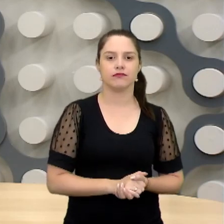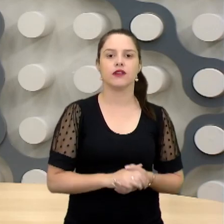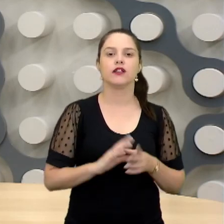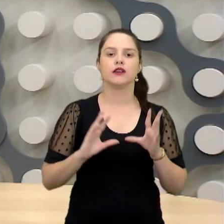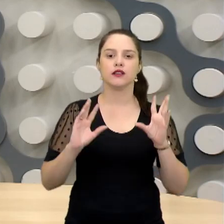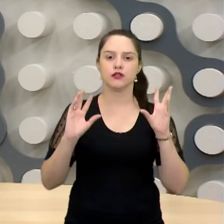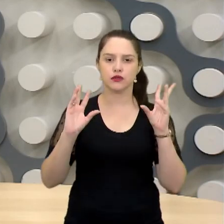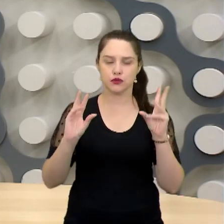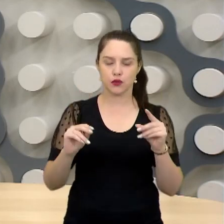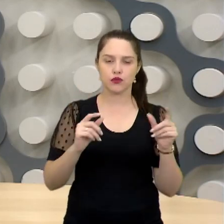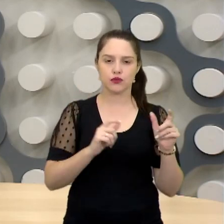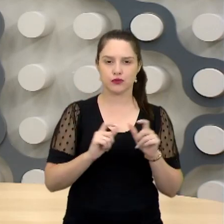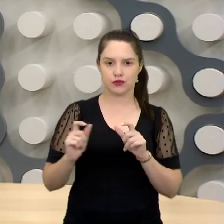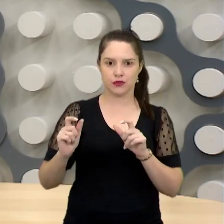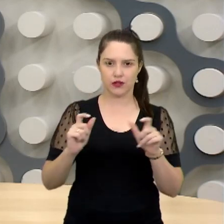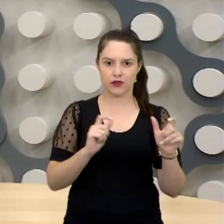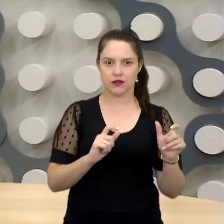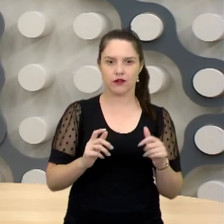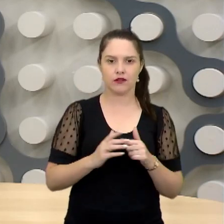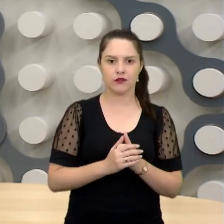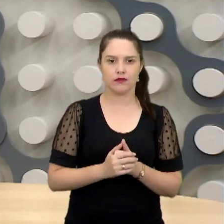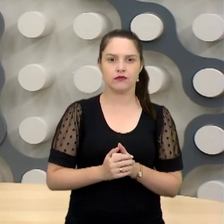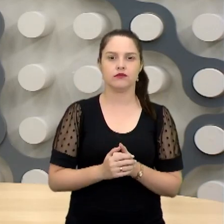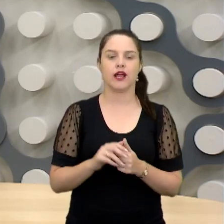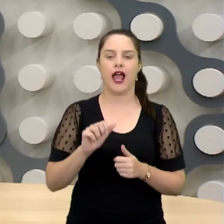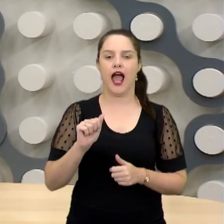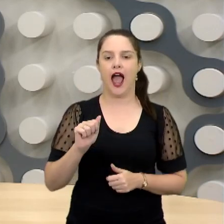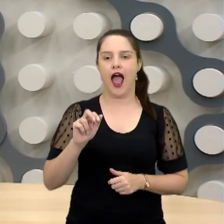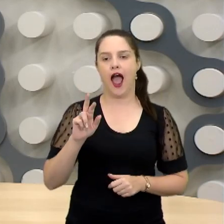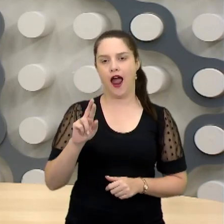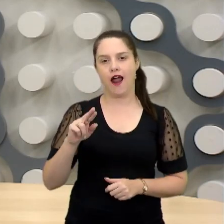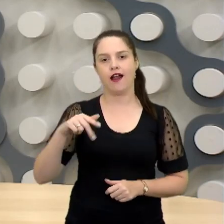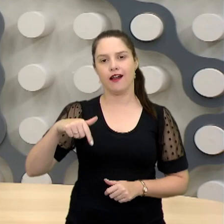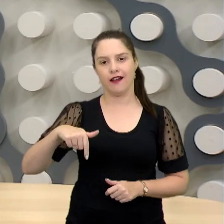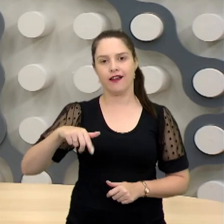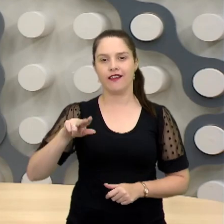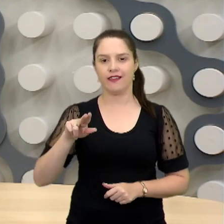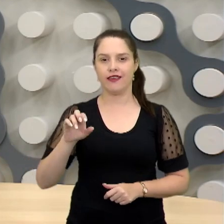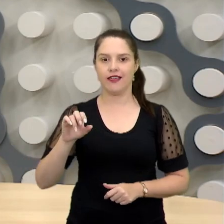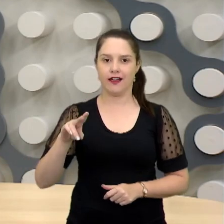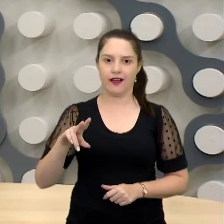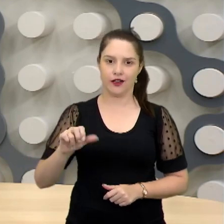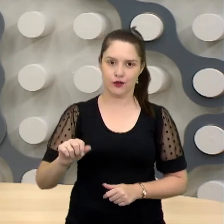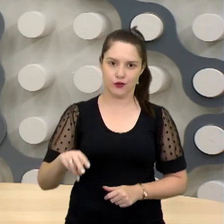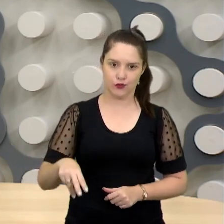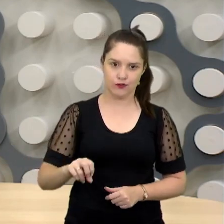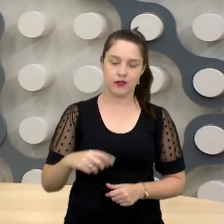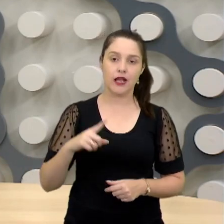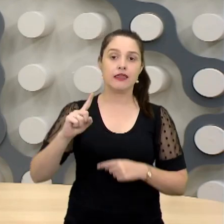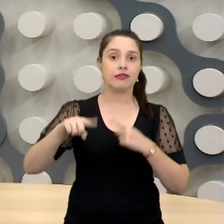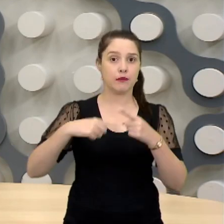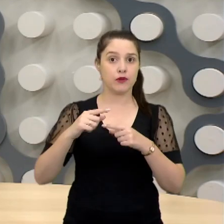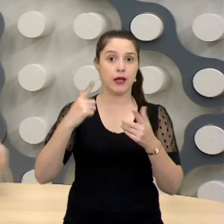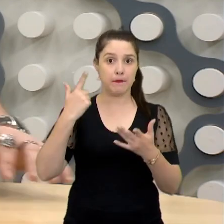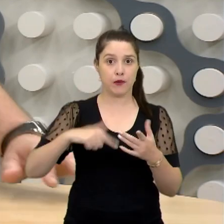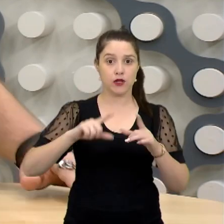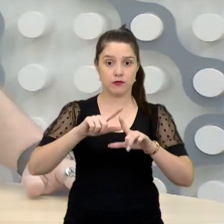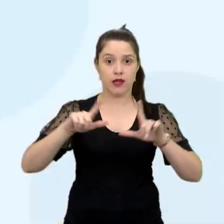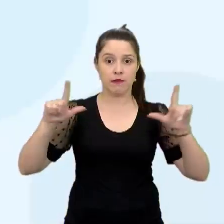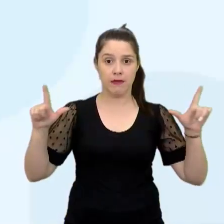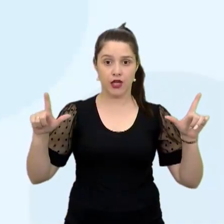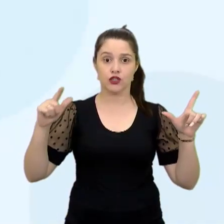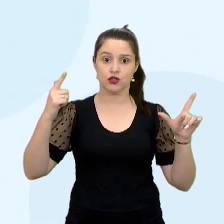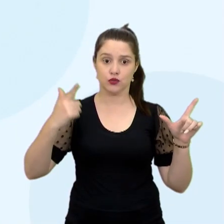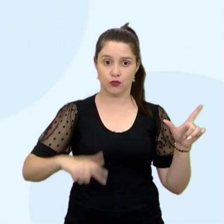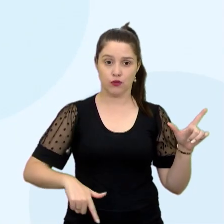todos aí descartam o éon anterior, o éon adiano, tá certo? E aí a gente vê na próxima imagem, de novo, aí a escala do